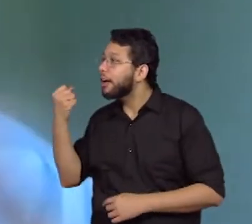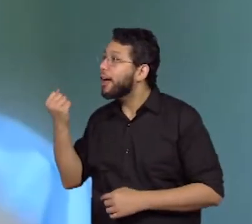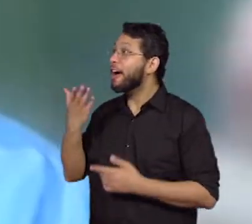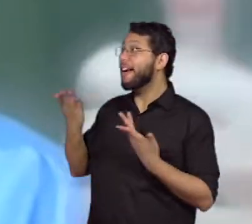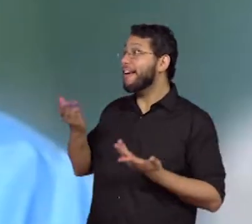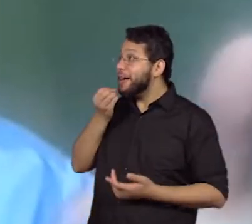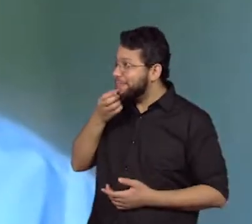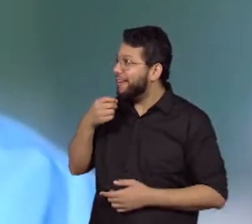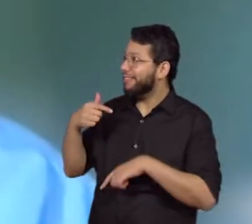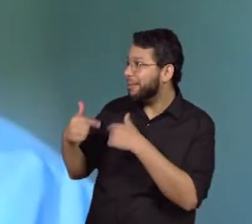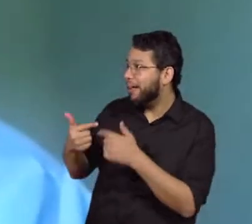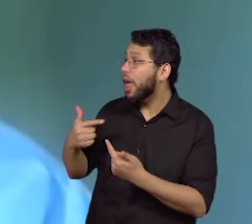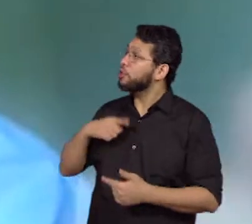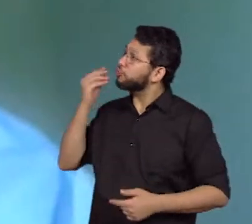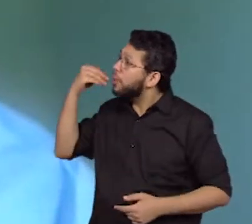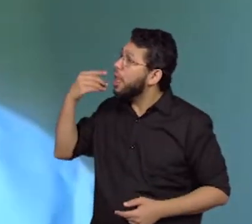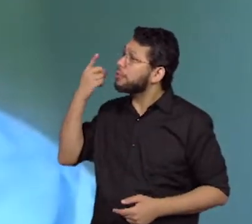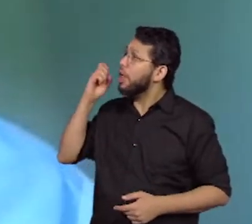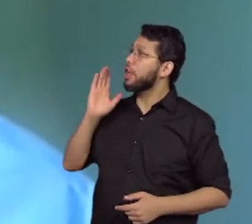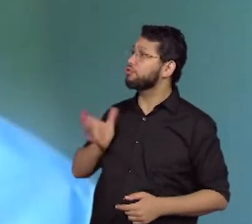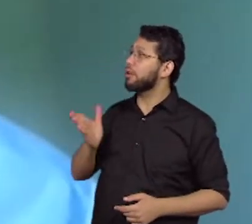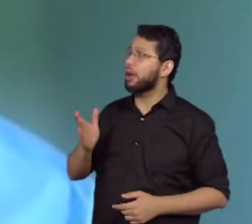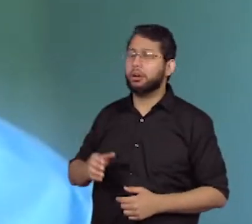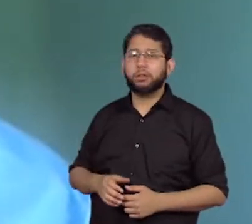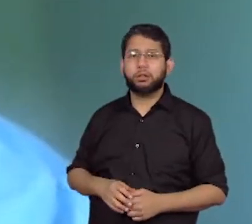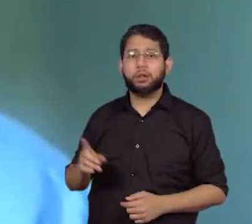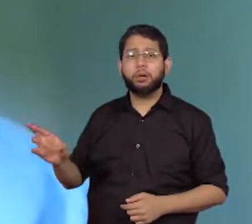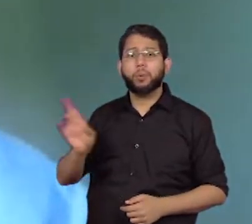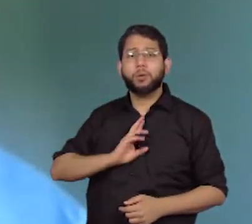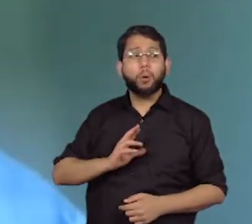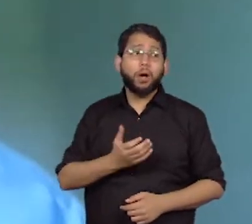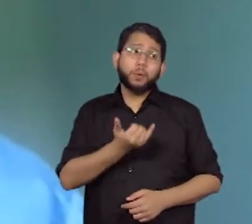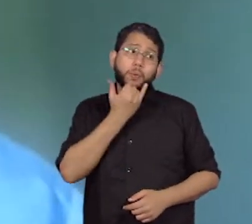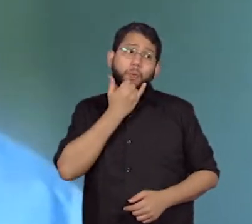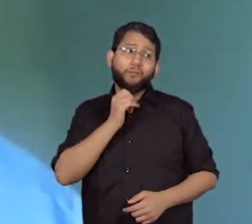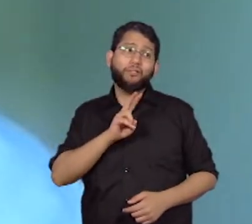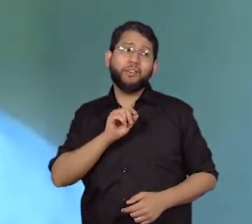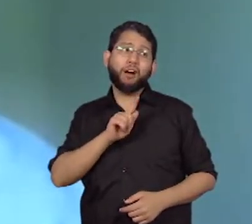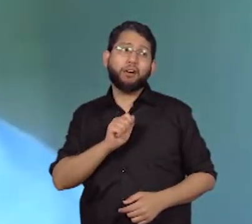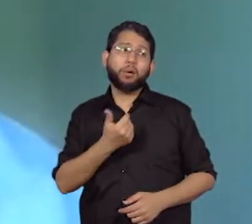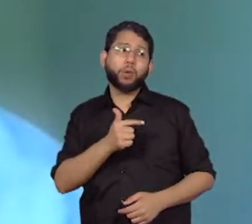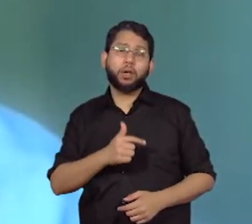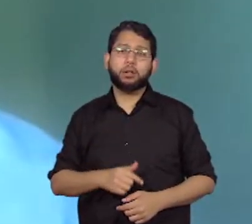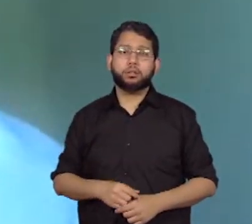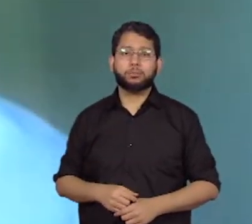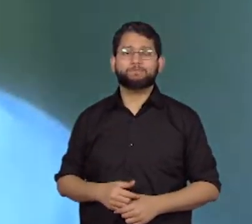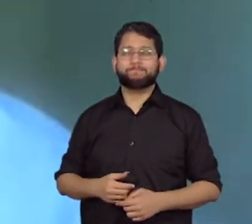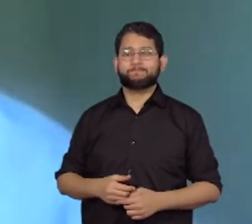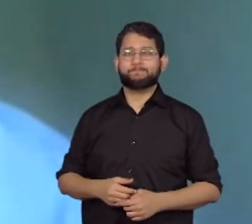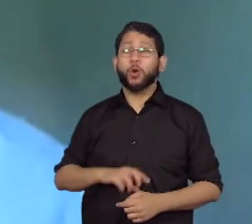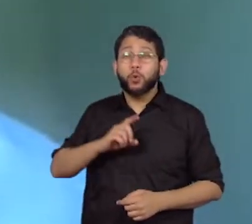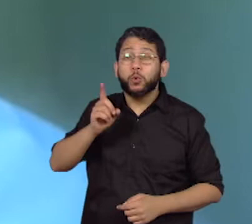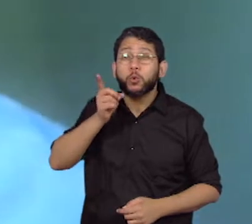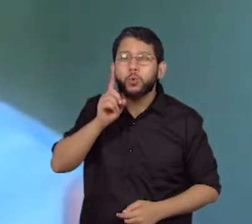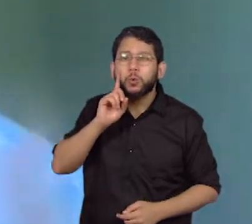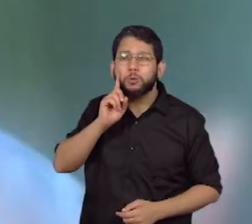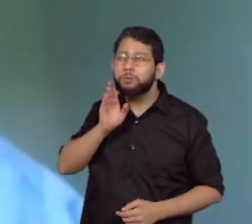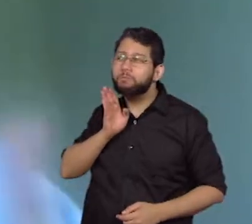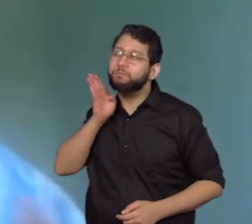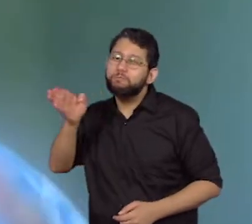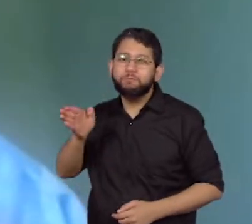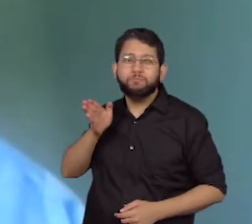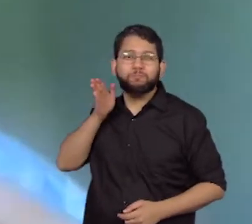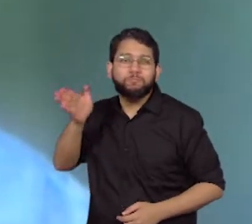legal, Guilherme, você tem experiência, mas não tem uma vaga. Aí eu ficava indo no McDonald's todo dia. Chegava lá, acho que eu